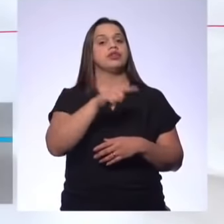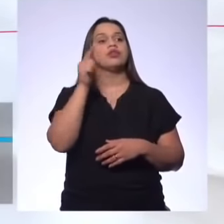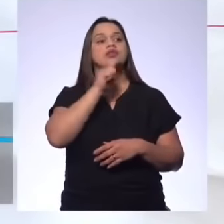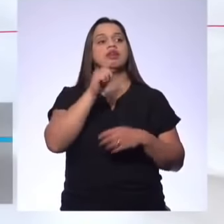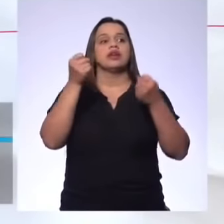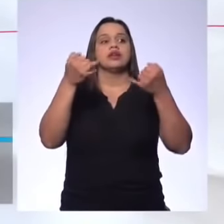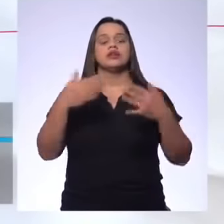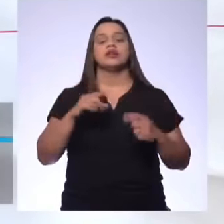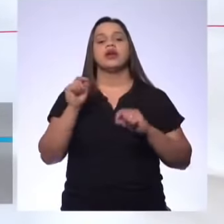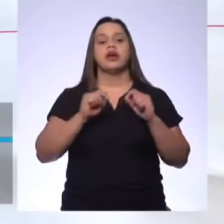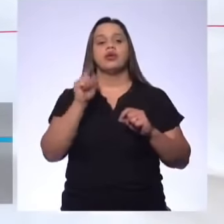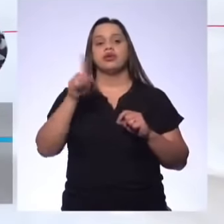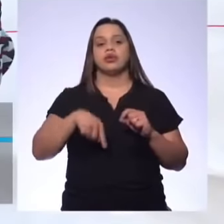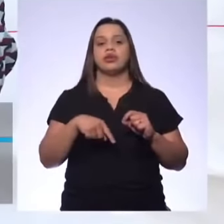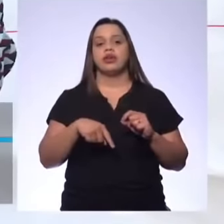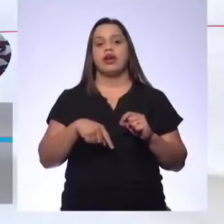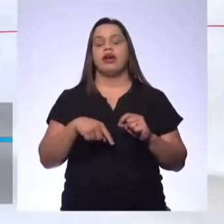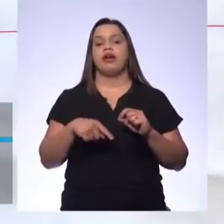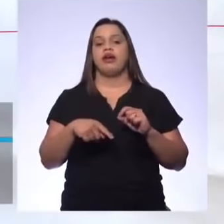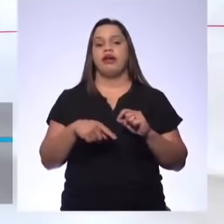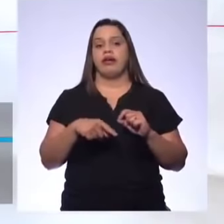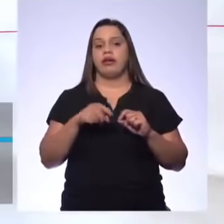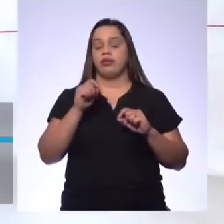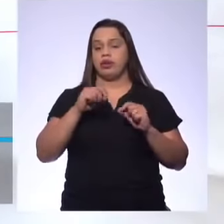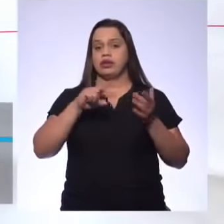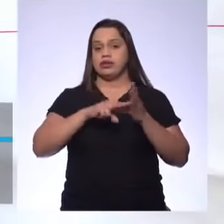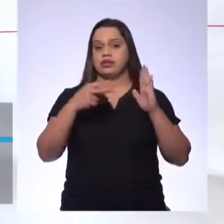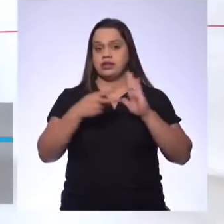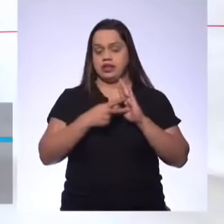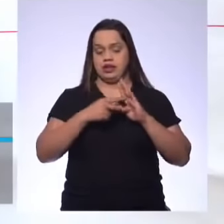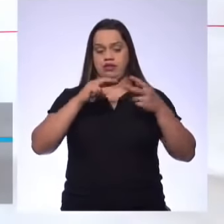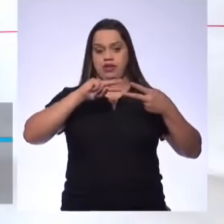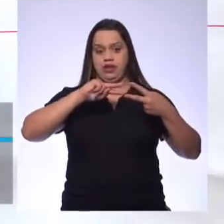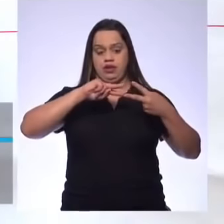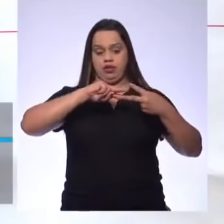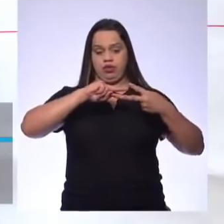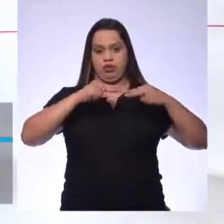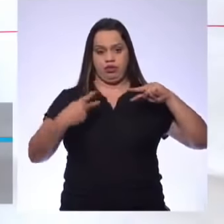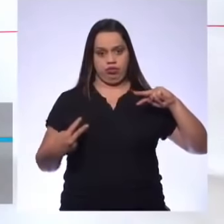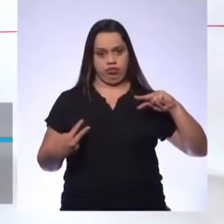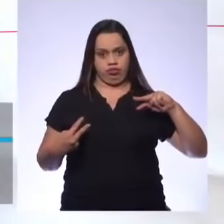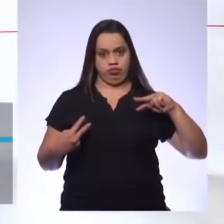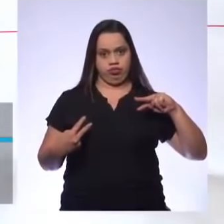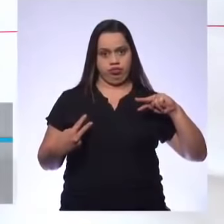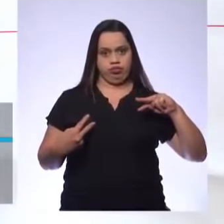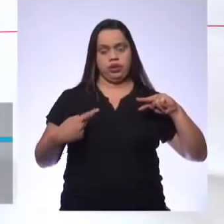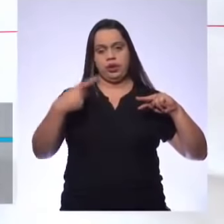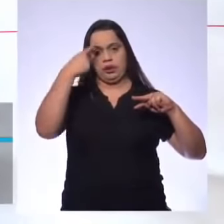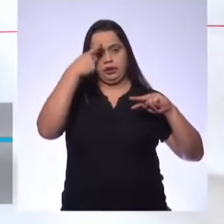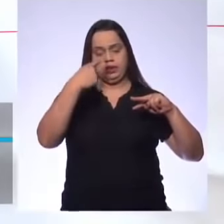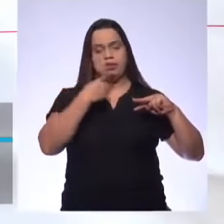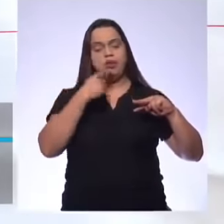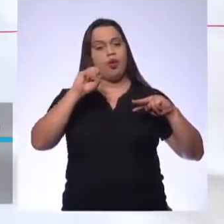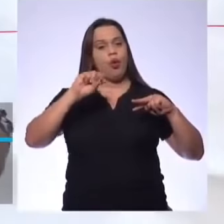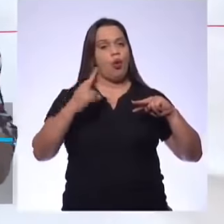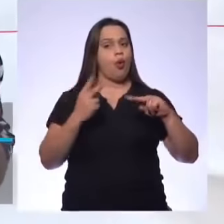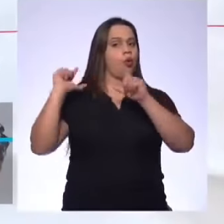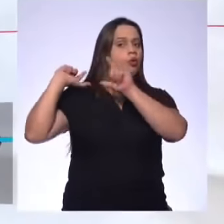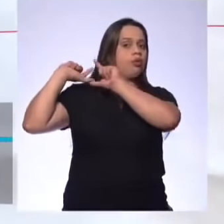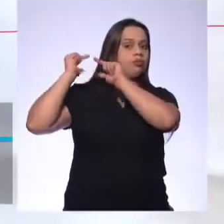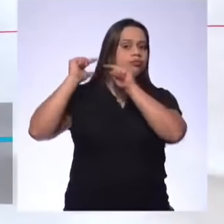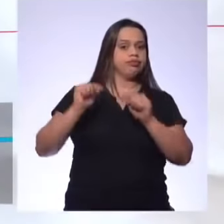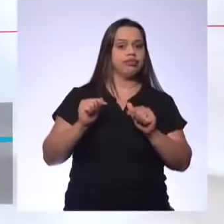definir o que é traço genético e o que é hereditário o que é que a gente